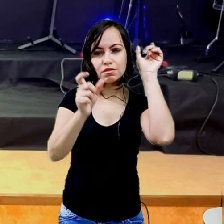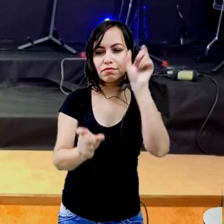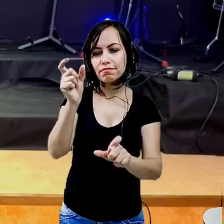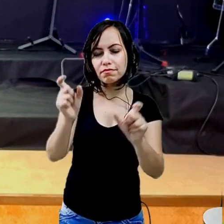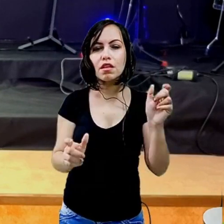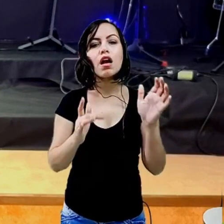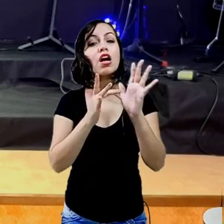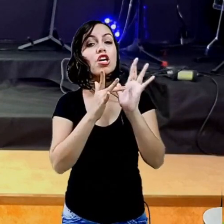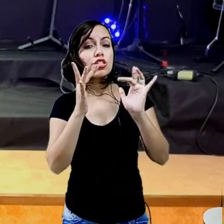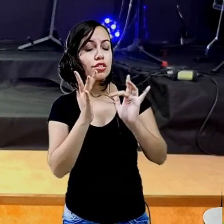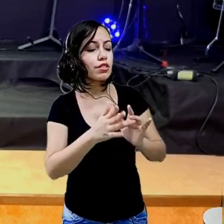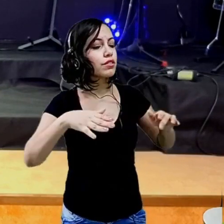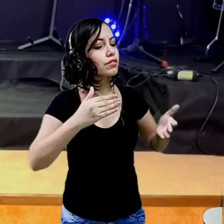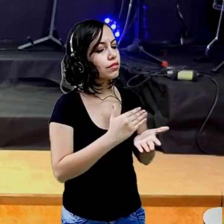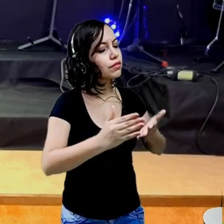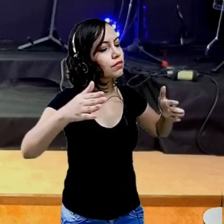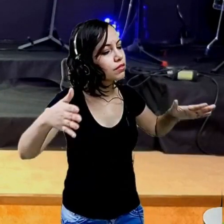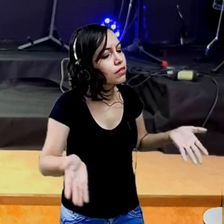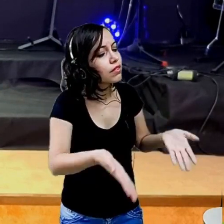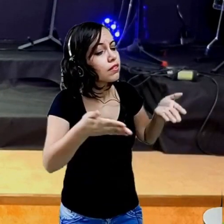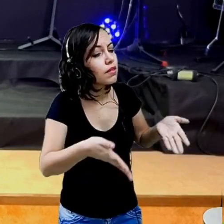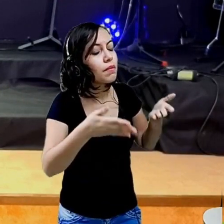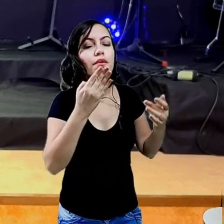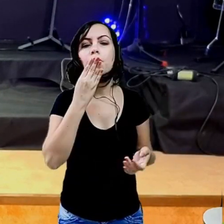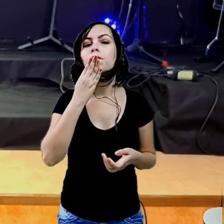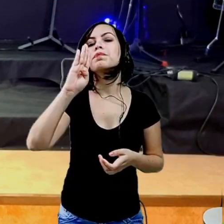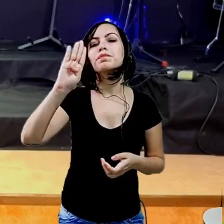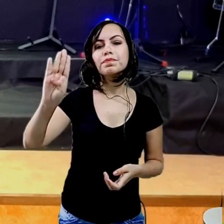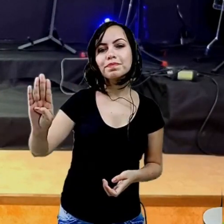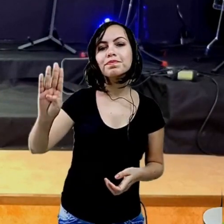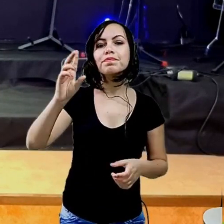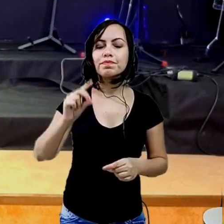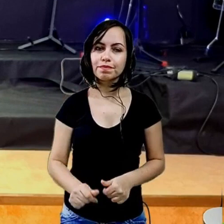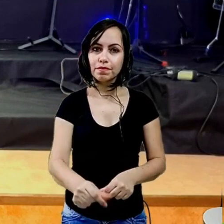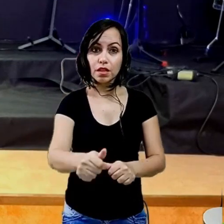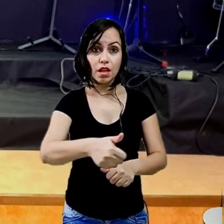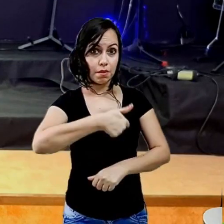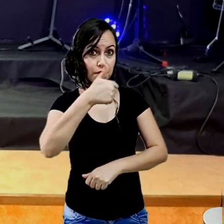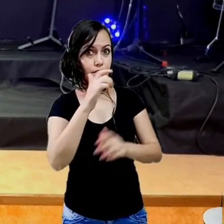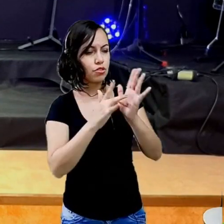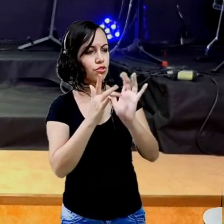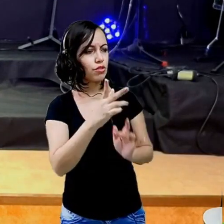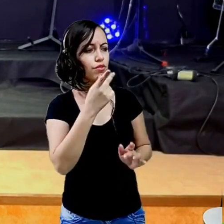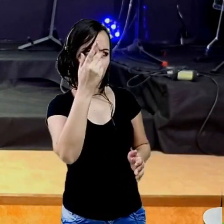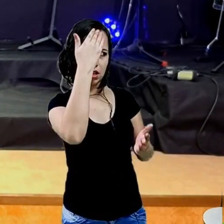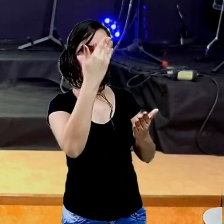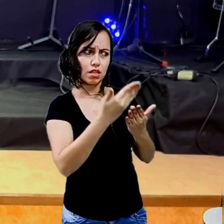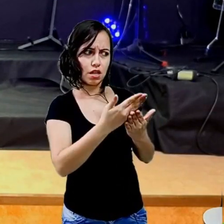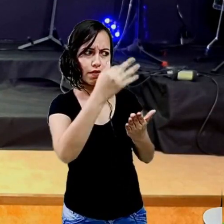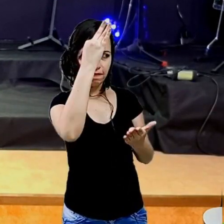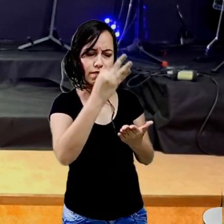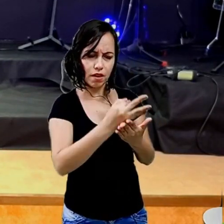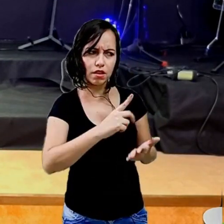a animá-los com essa promessa eterna. Primeiro Jesus disse: olha, creiam, tenham